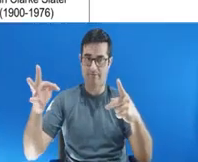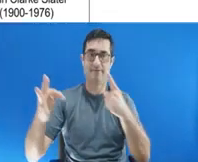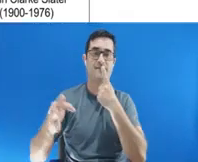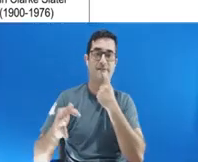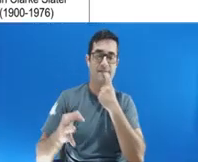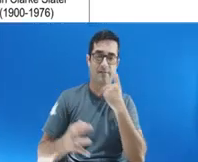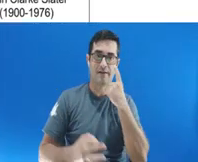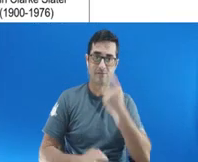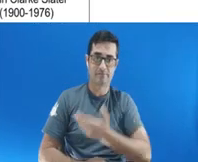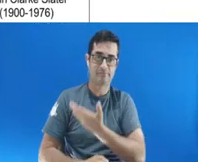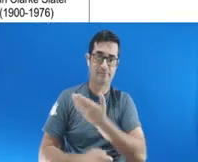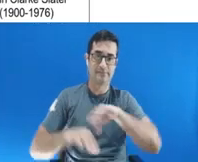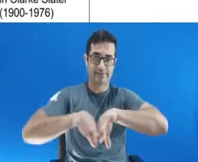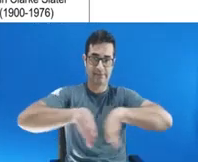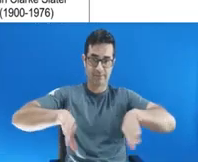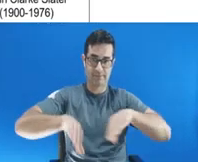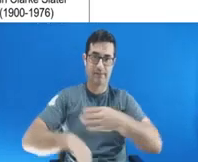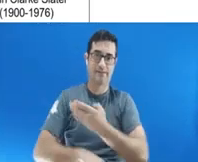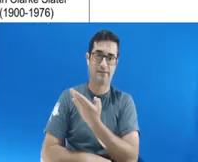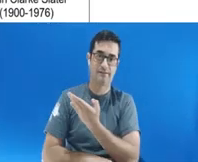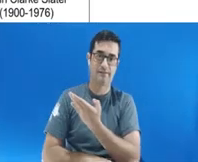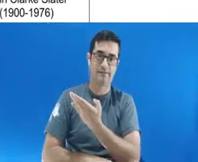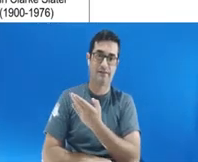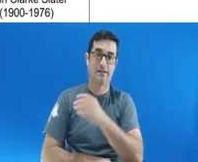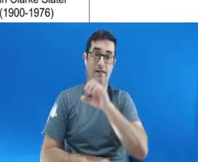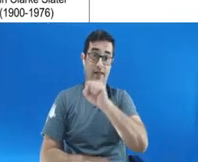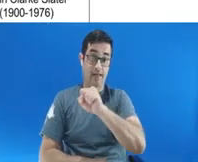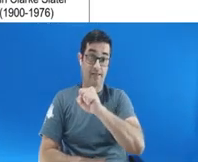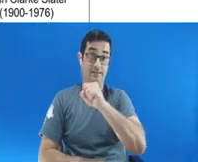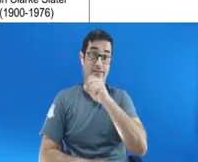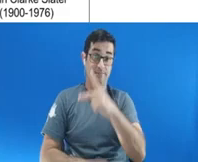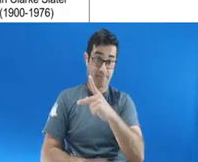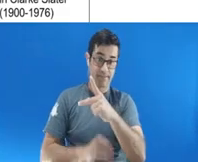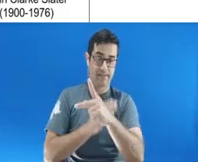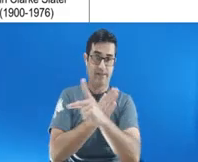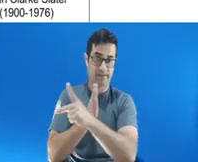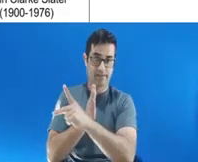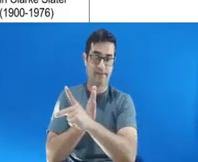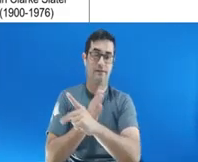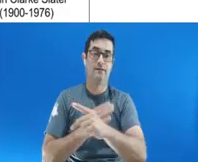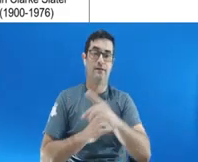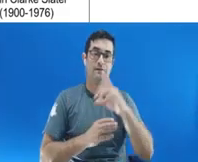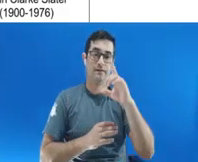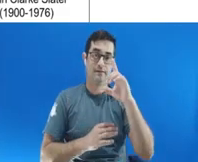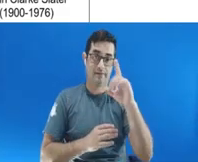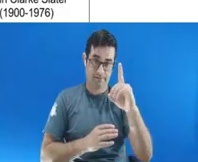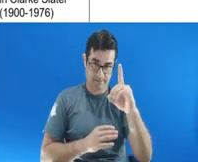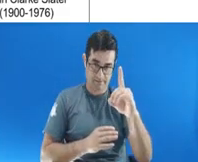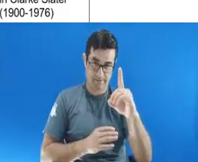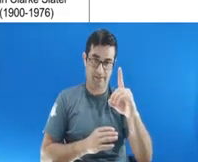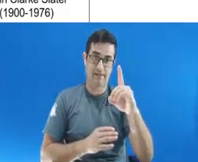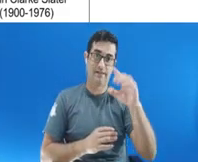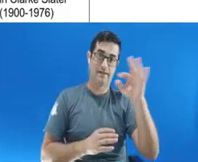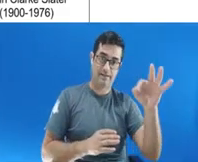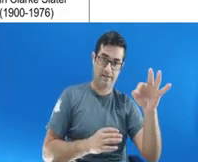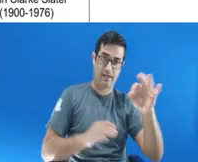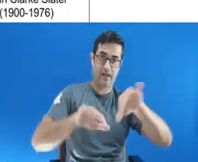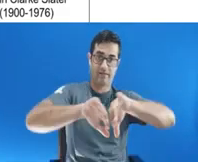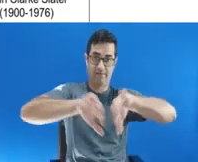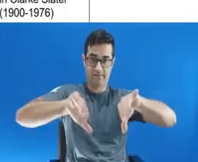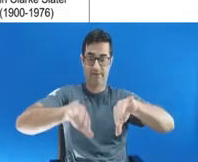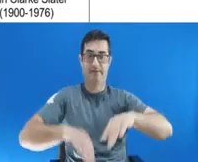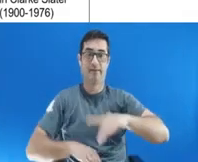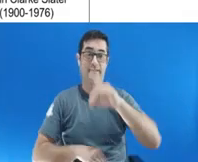todos os SP, e eu tenho 4F, 4D, os subníveis D e F em